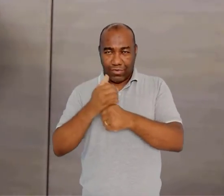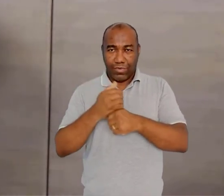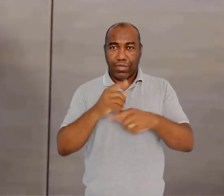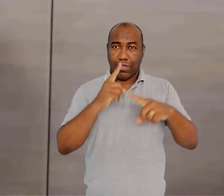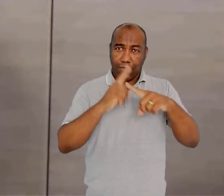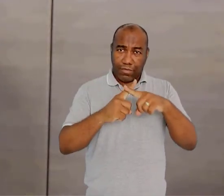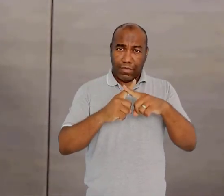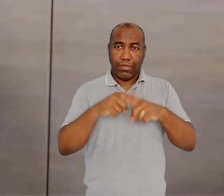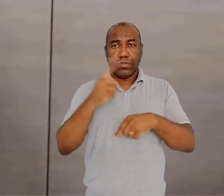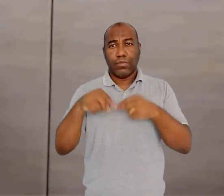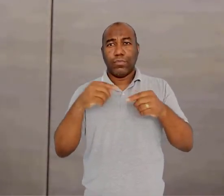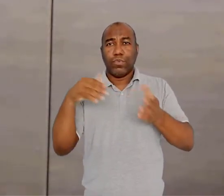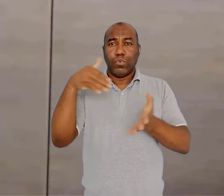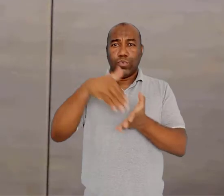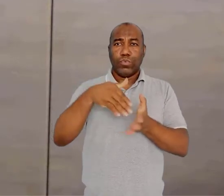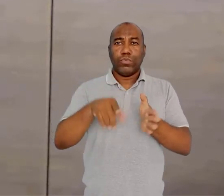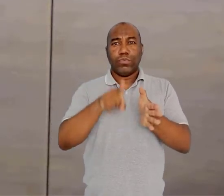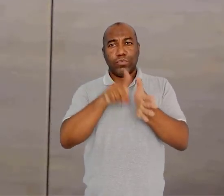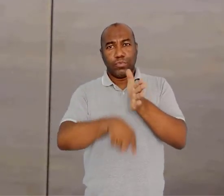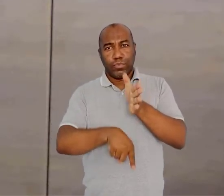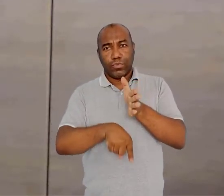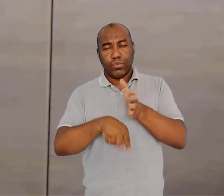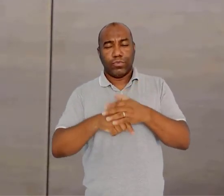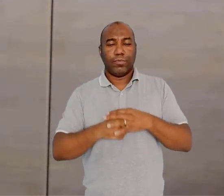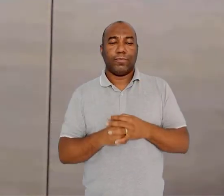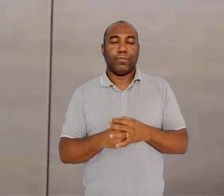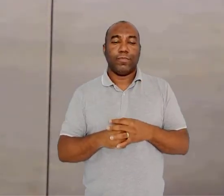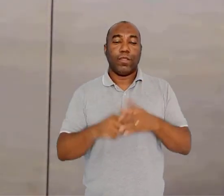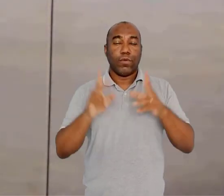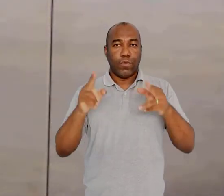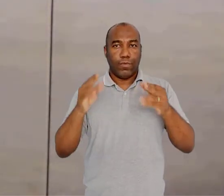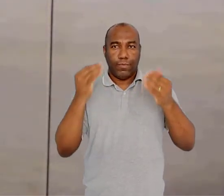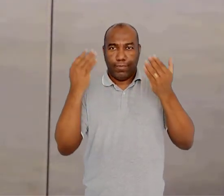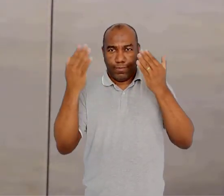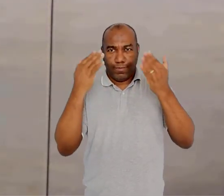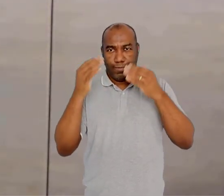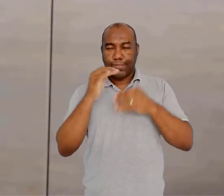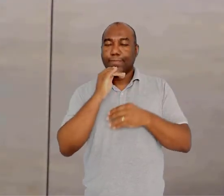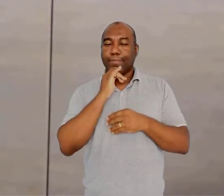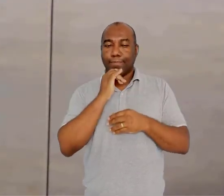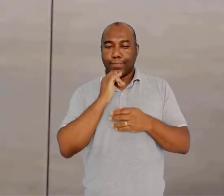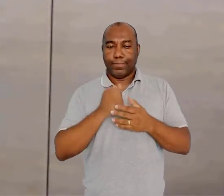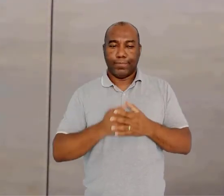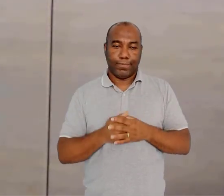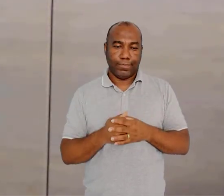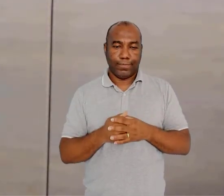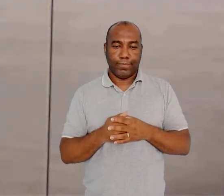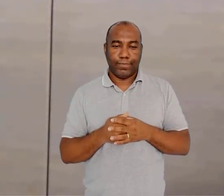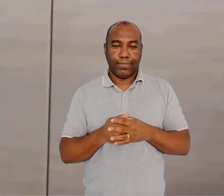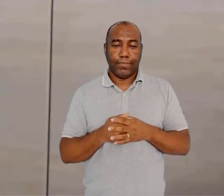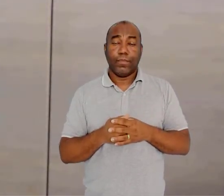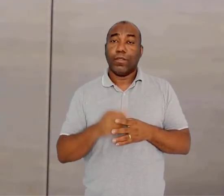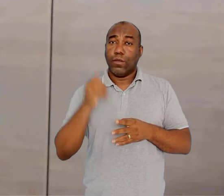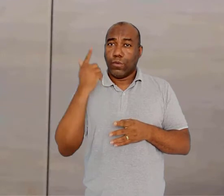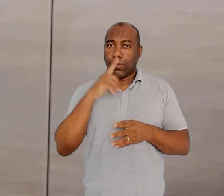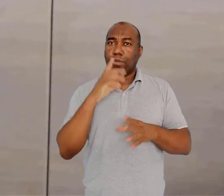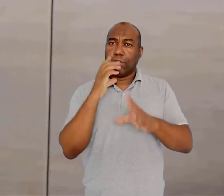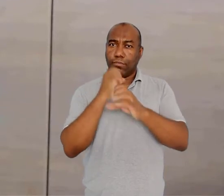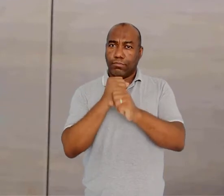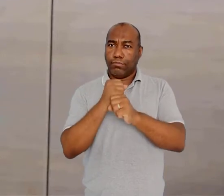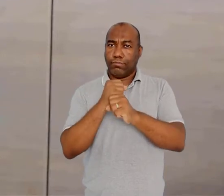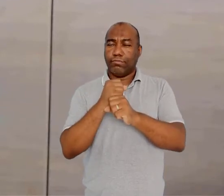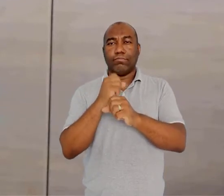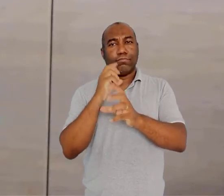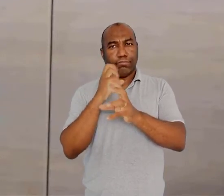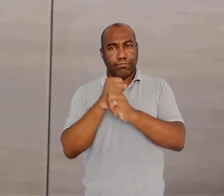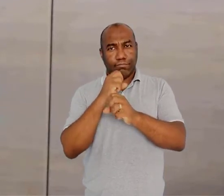ZNS. Então, desse jeito aqui é que eu vou calcular o valor de entalpia dessa reação química